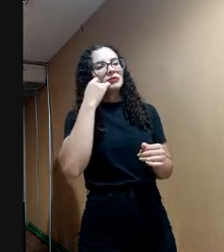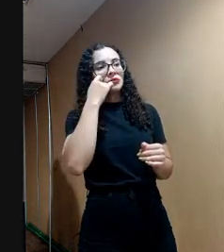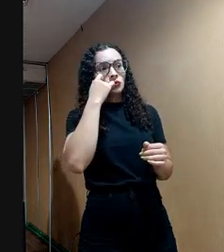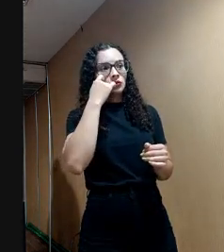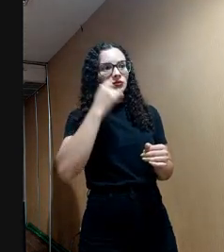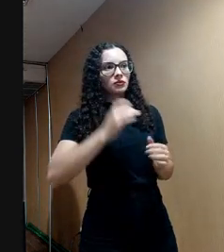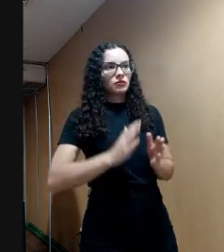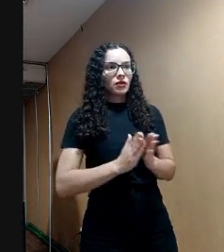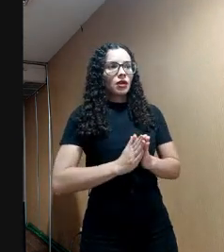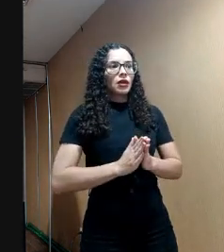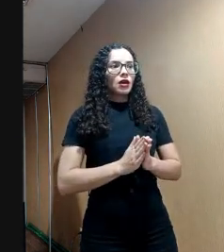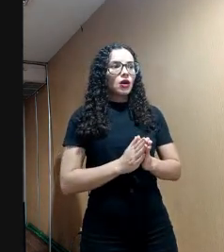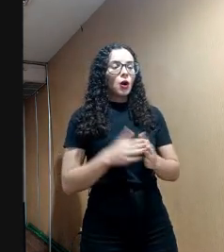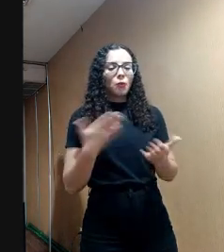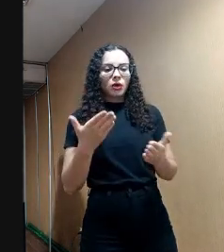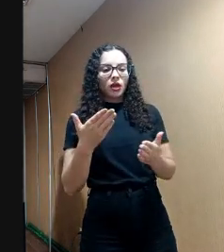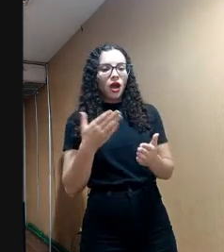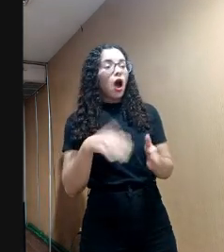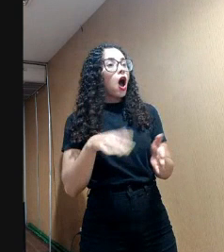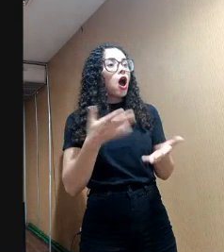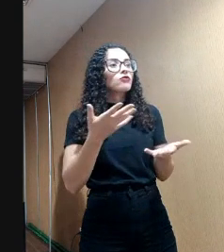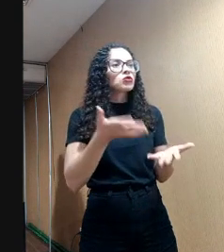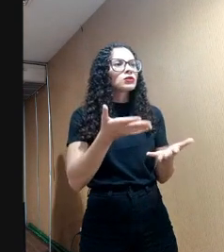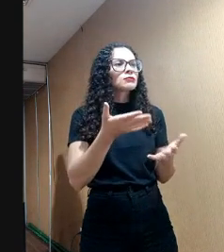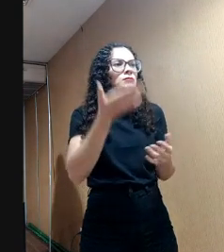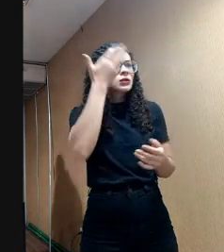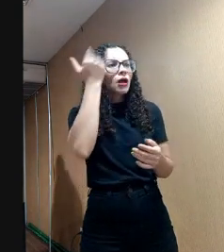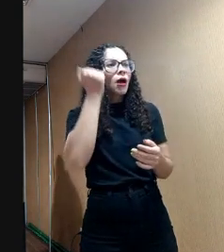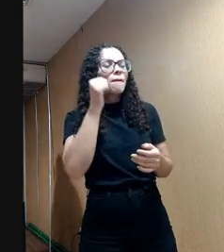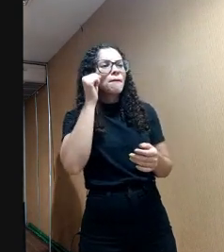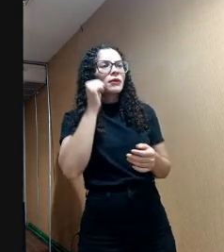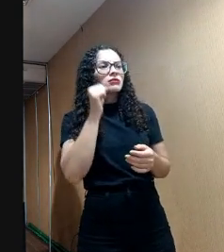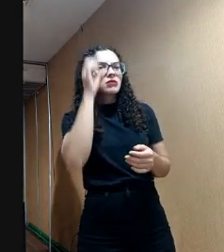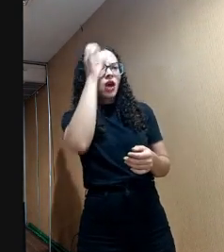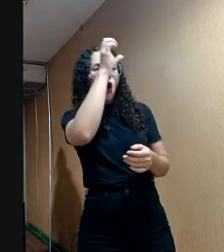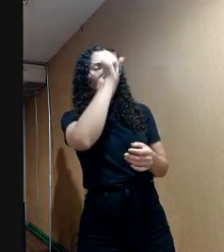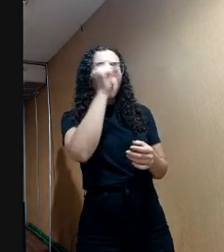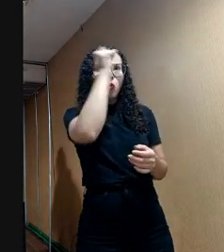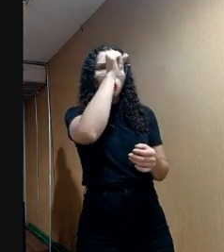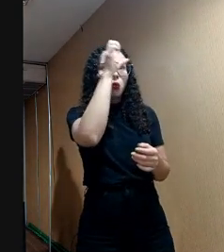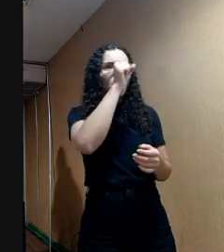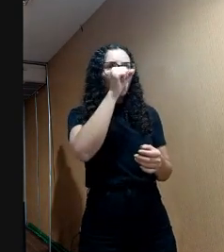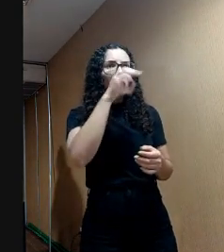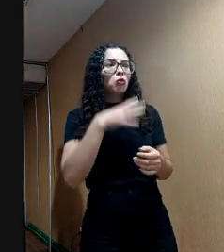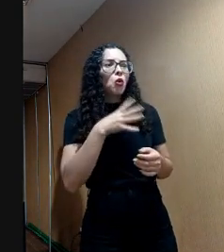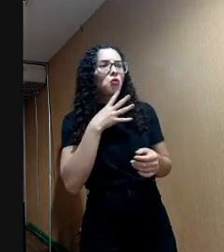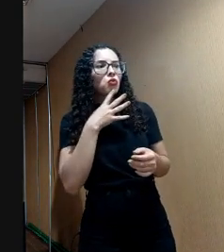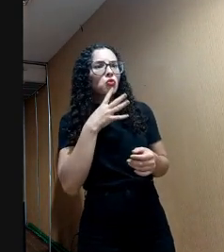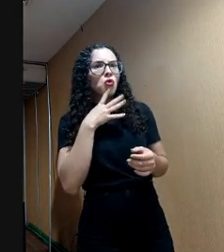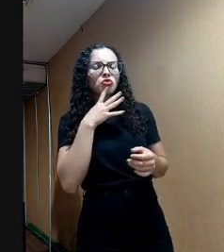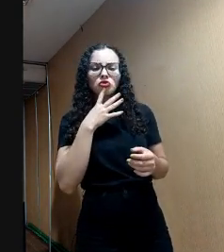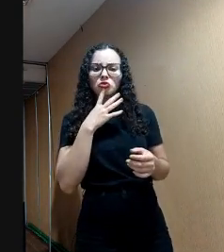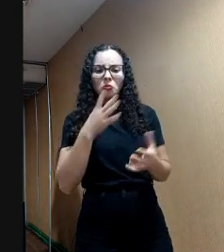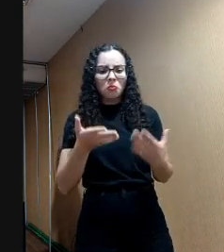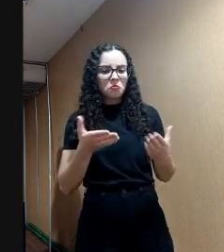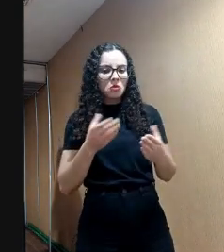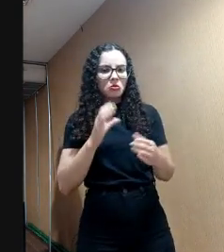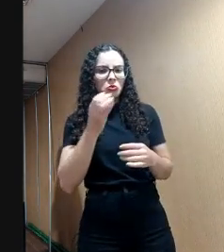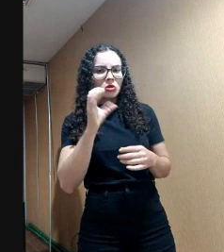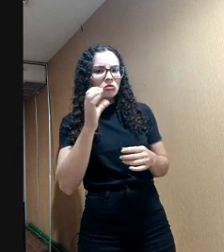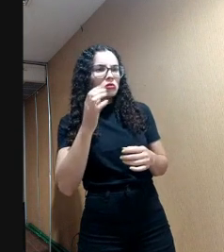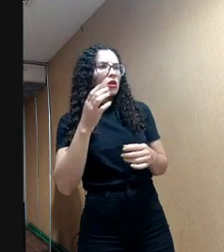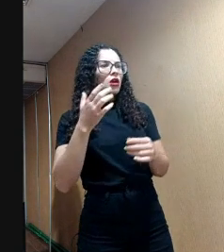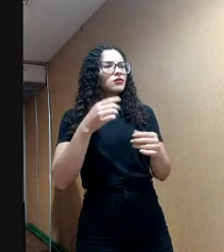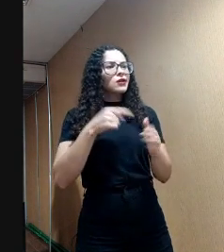democratização do acesso ao conhecimento e à ciência e tecnologia realizados em todo o Brasil. E aqui no Campus Pesqueira